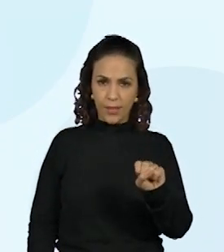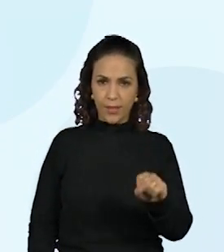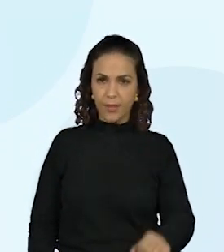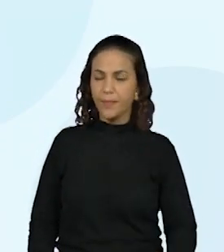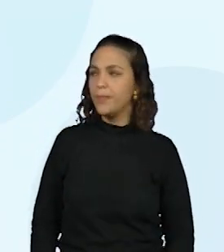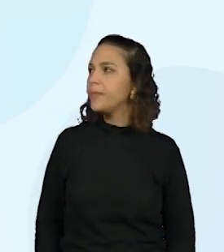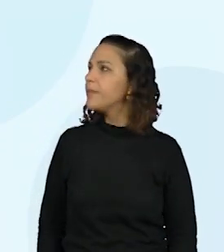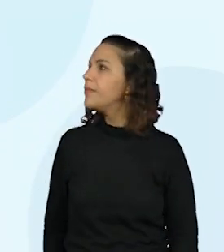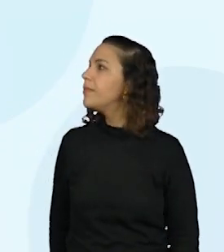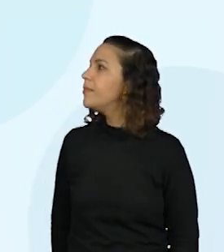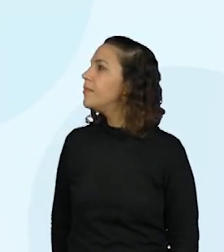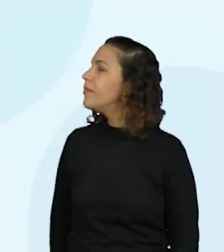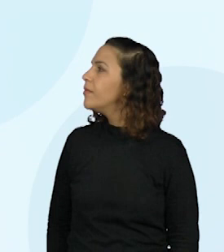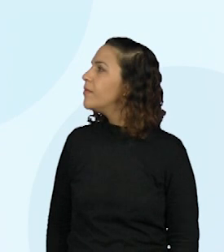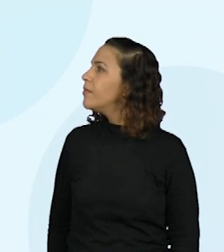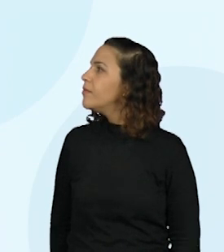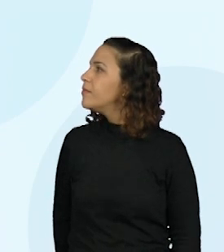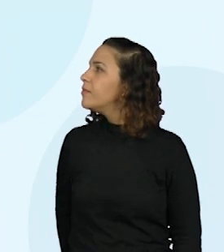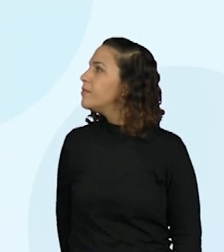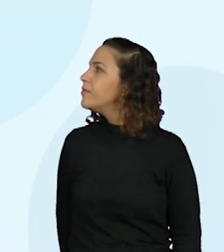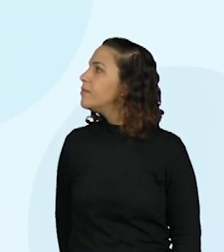pessoa.